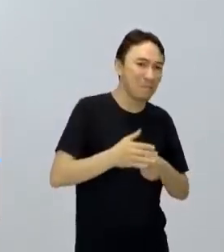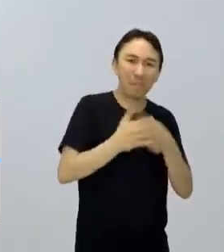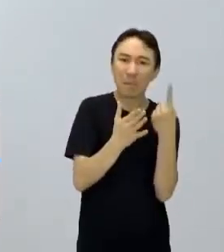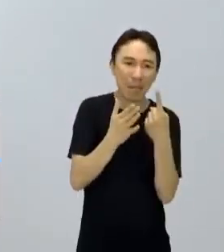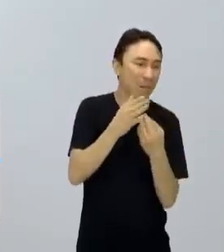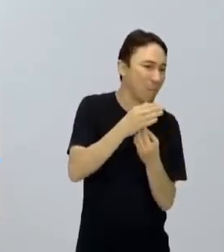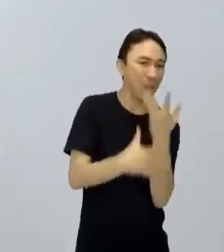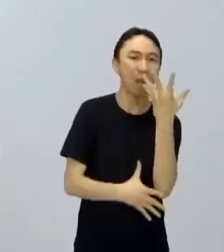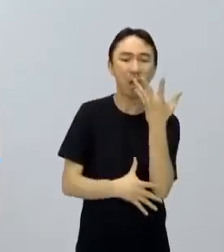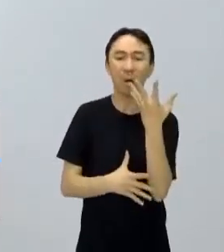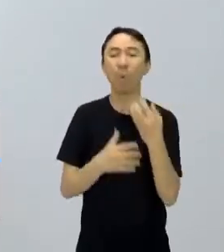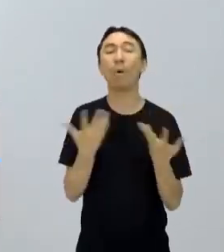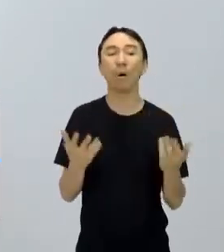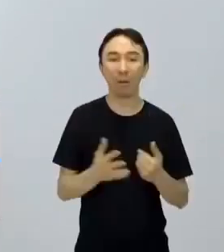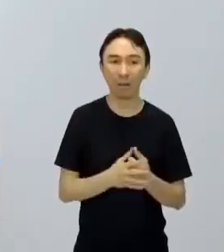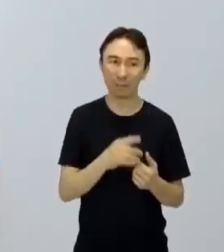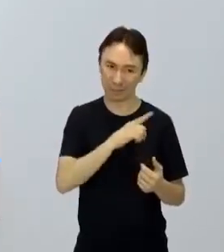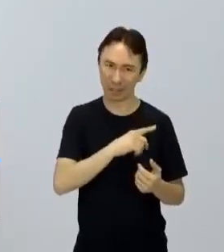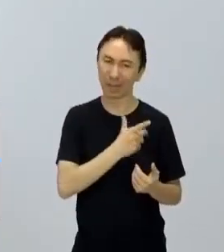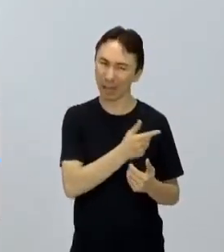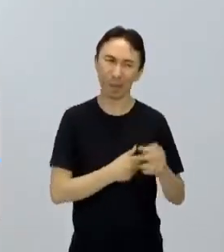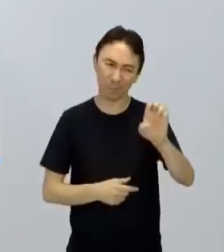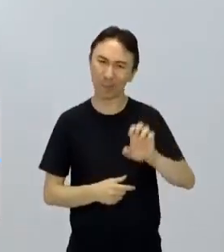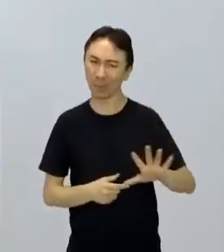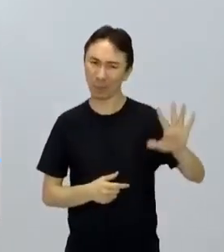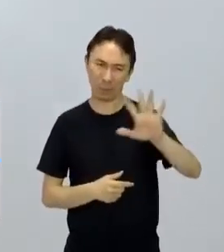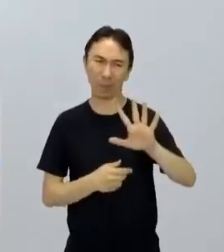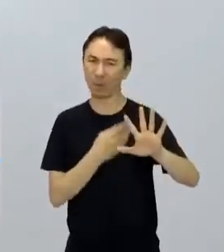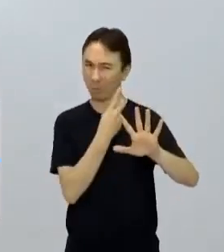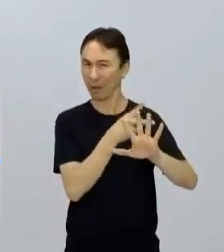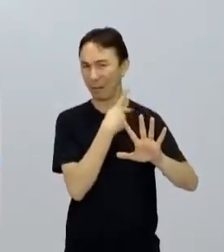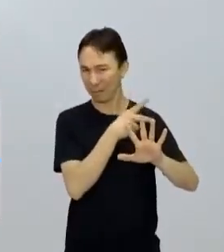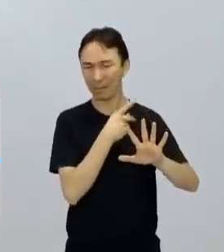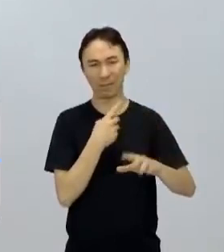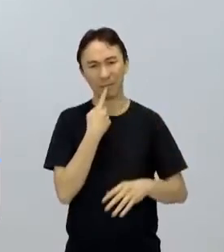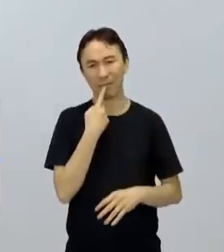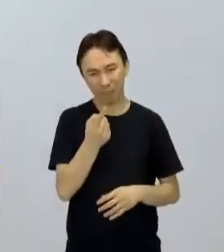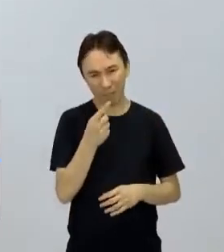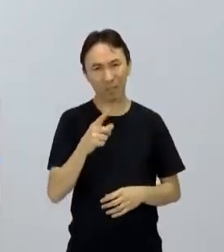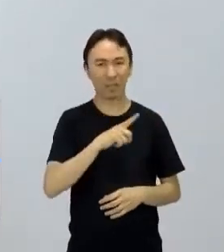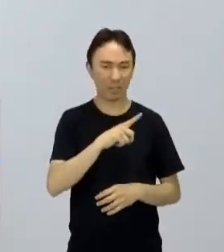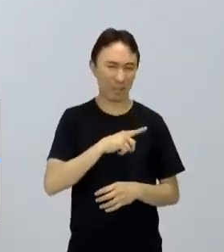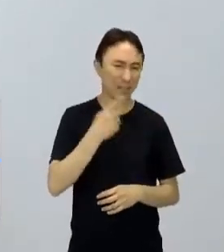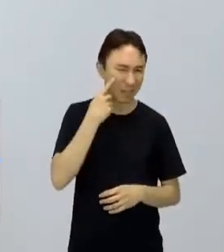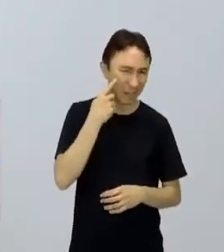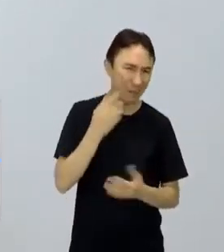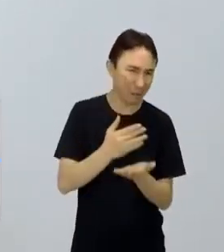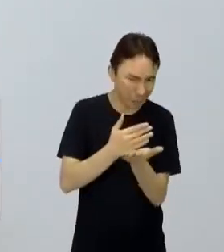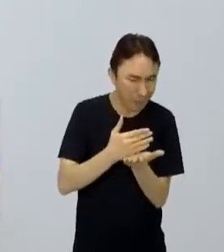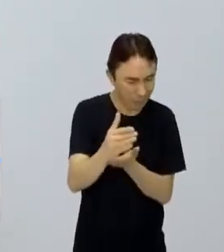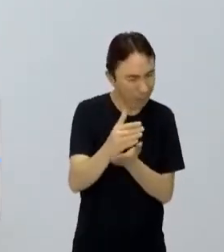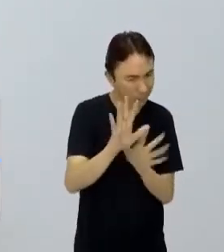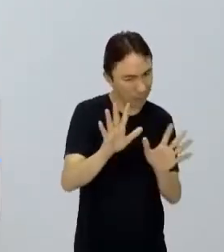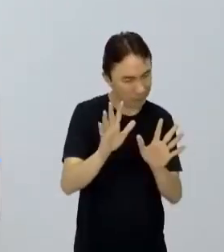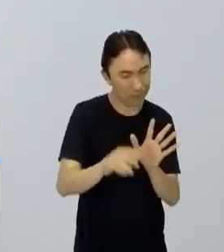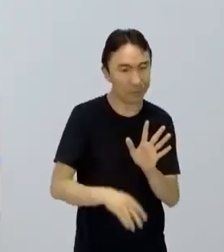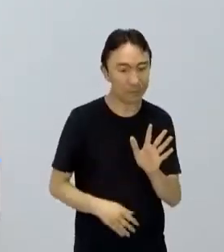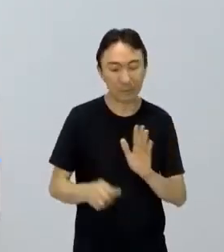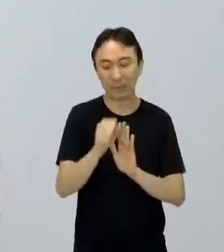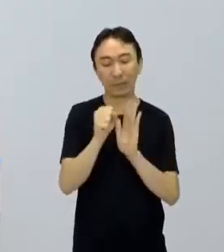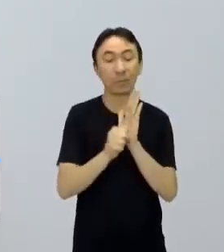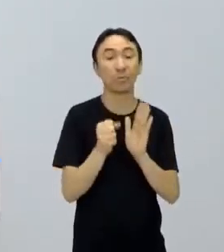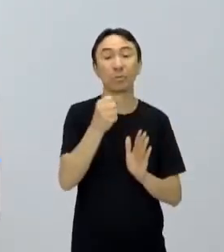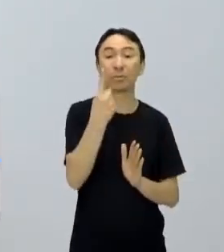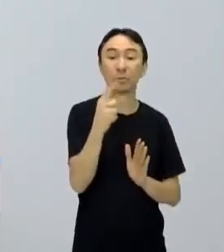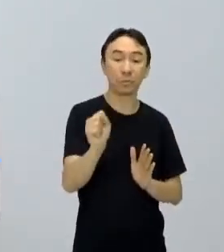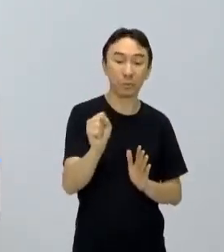aí europeu, que é o oficial, que vocês falaram muito bem aí, do Edward Jenner, né, que começa com a história da vacina e tal. Mas esse médico turco falou que eles